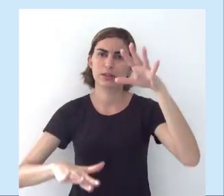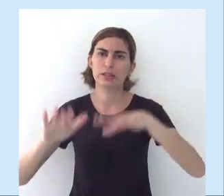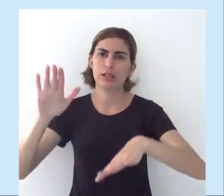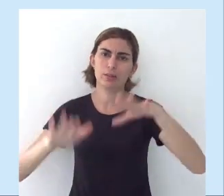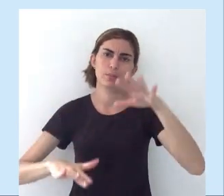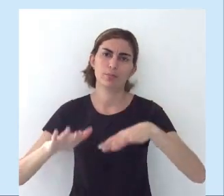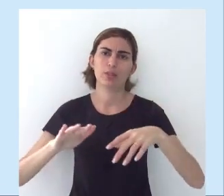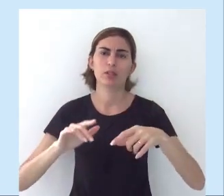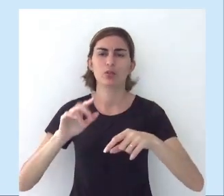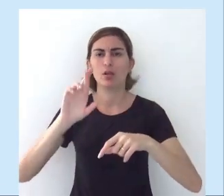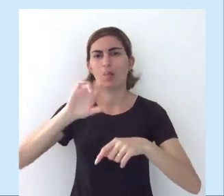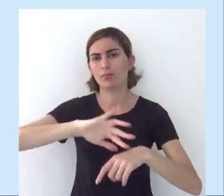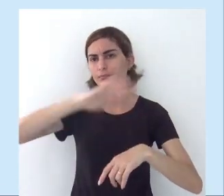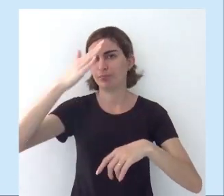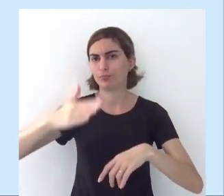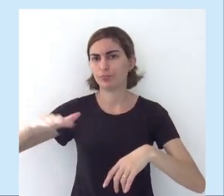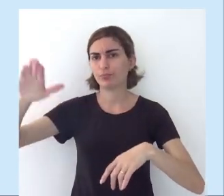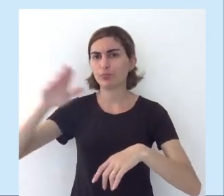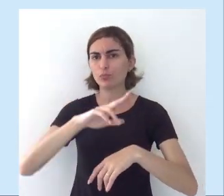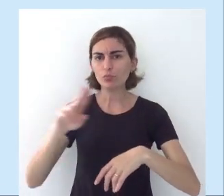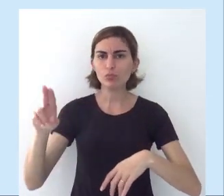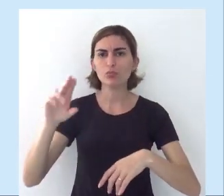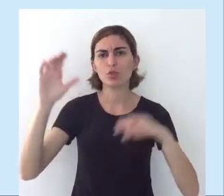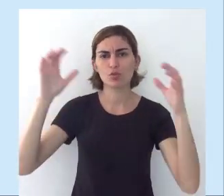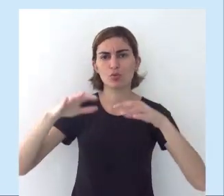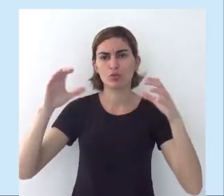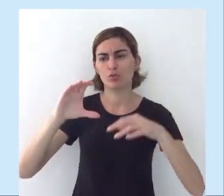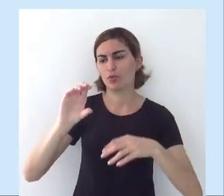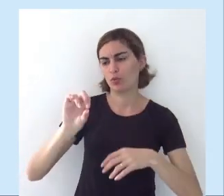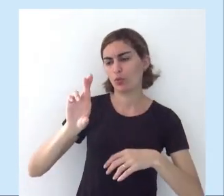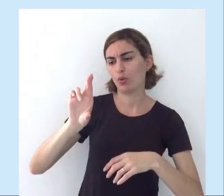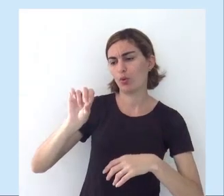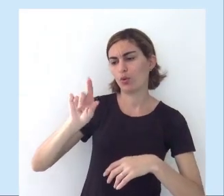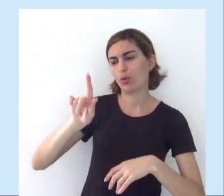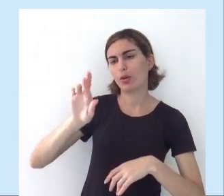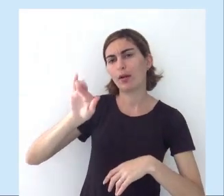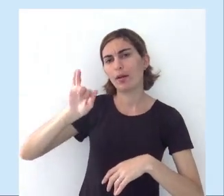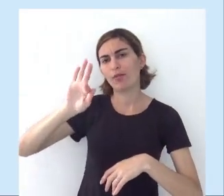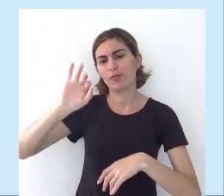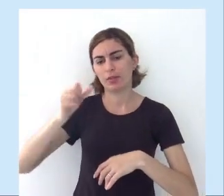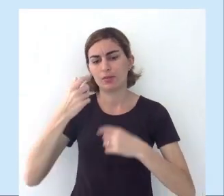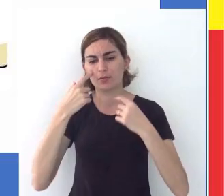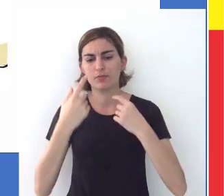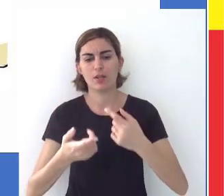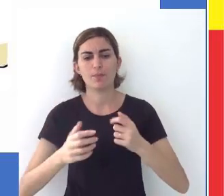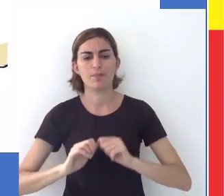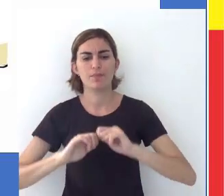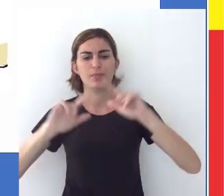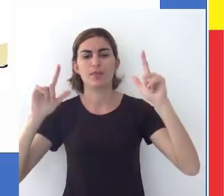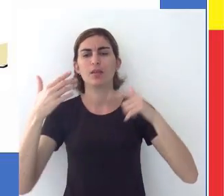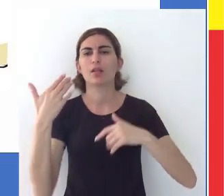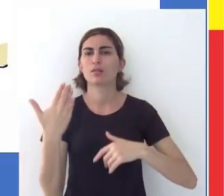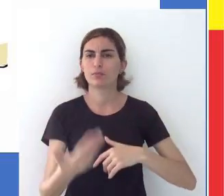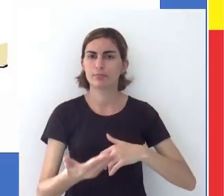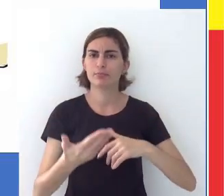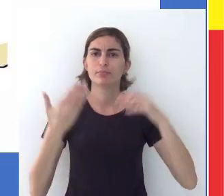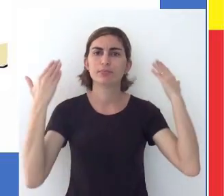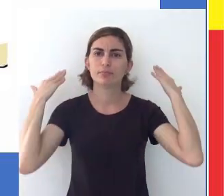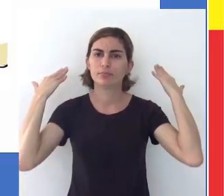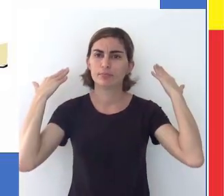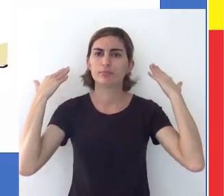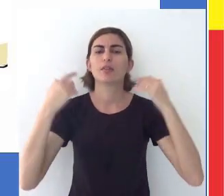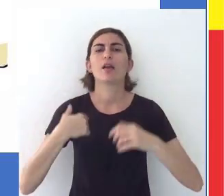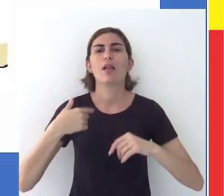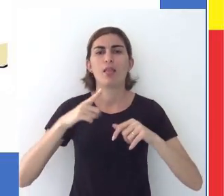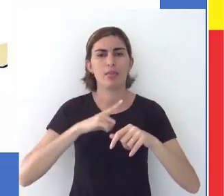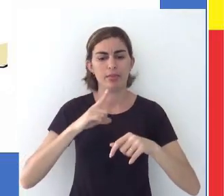que depende de uma questão de relevo. São chamadas as chuvas orográficas, tá? Acompanha na tela. As chuvas orográficas,